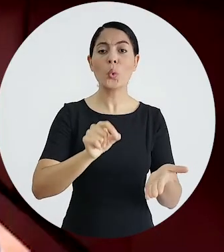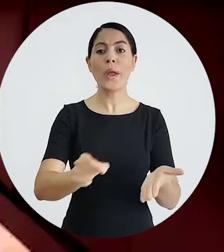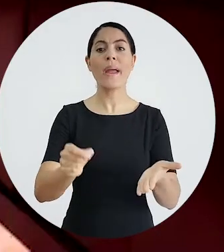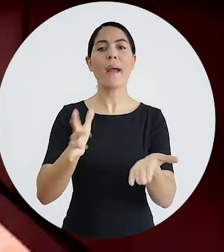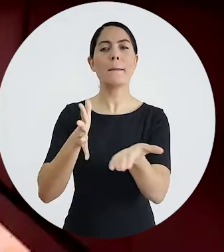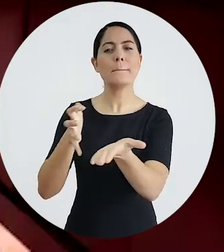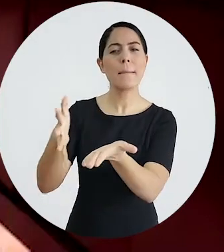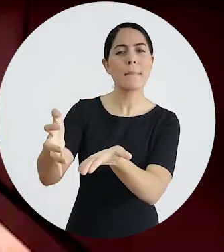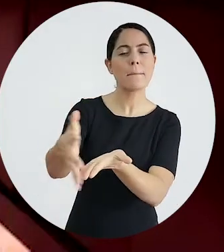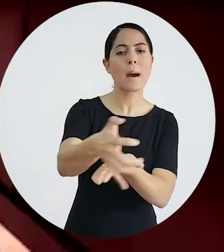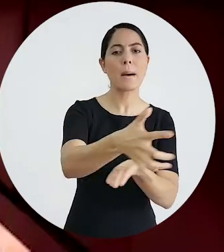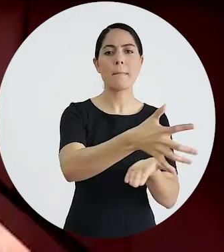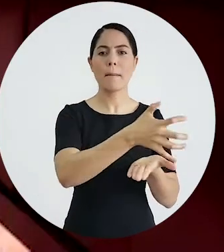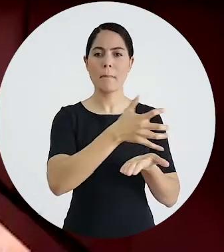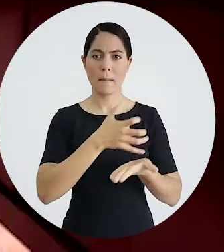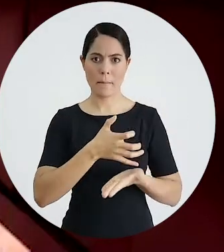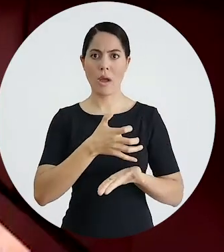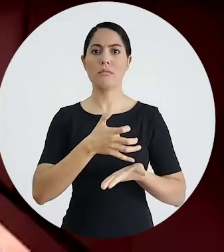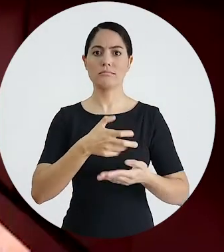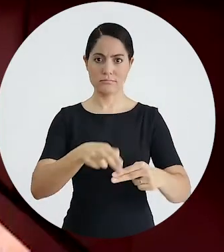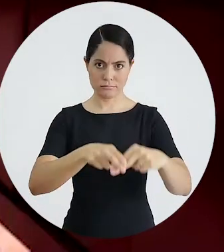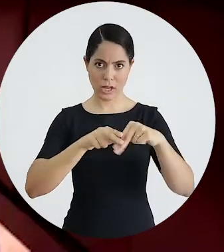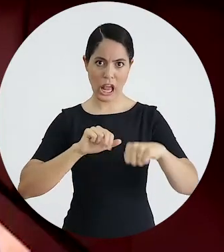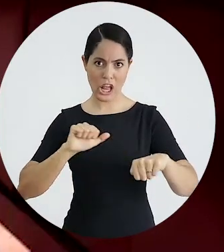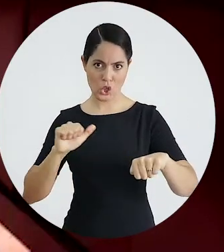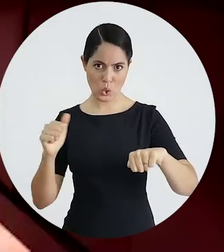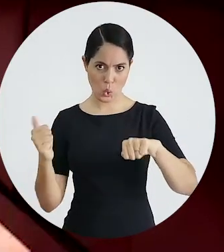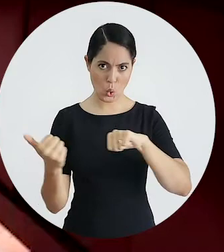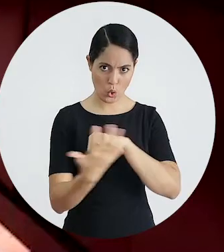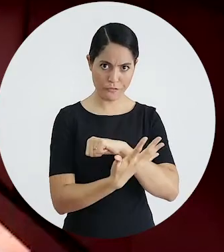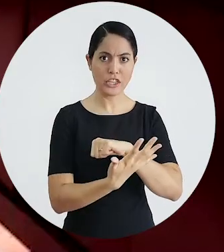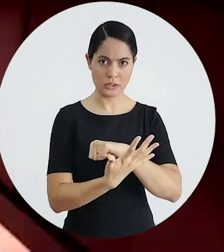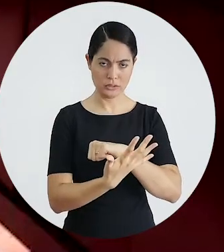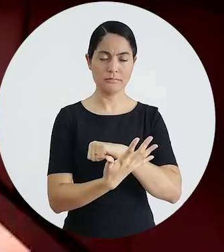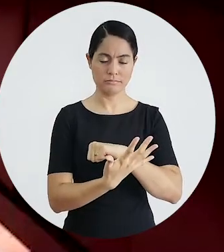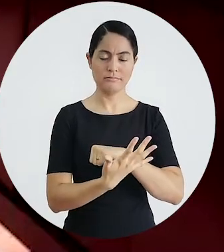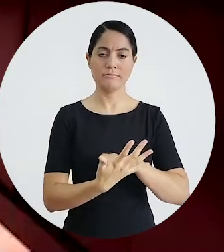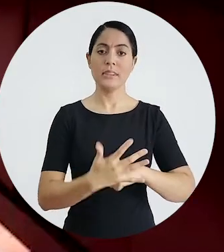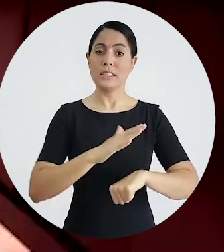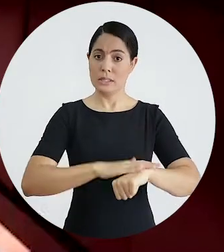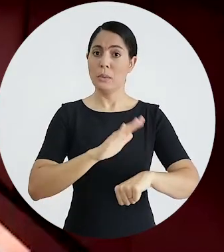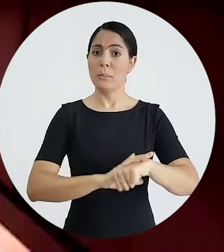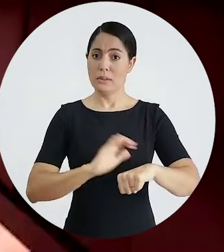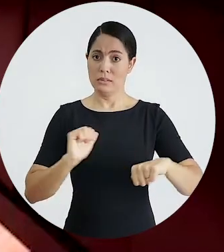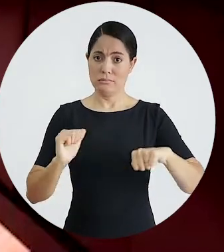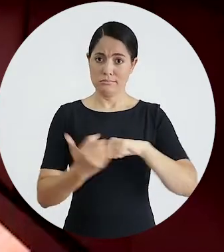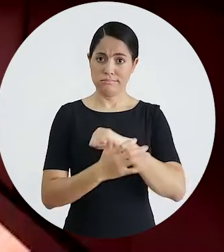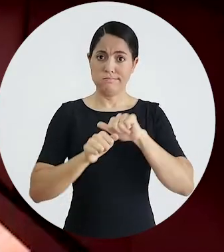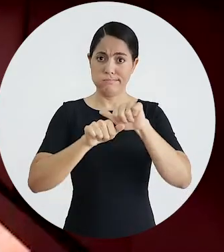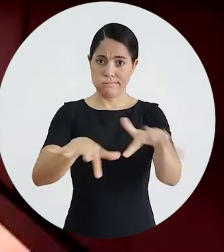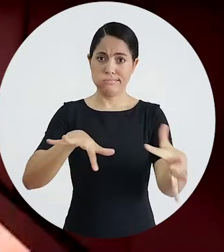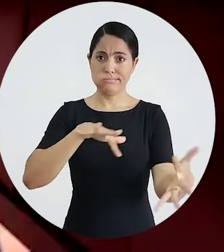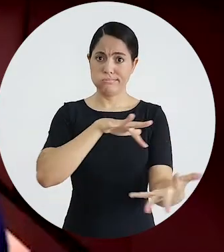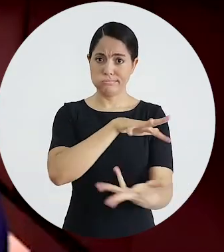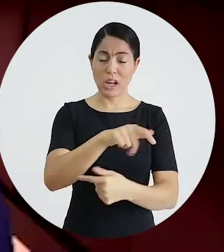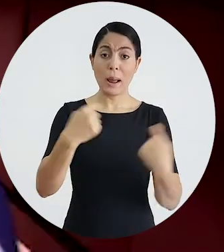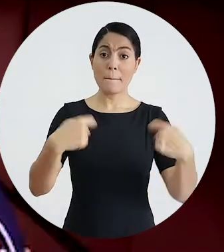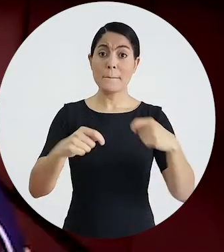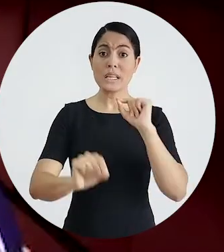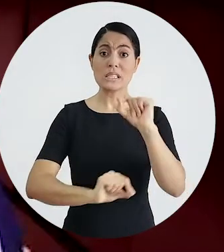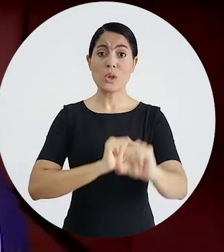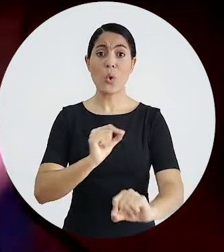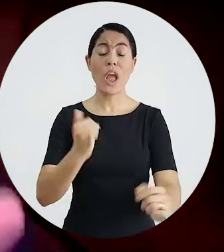os dados inerentes ao Covid, a esta pandemia,